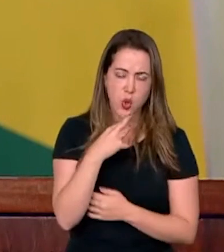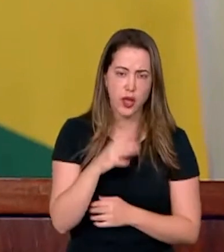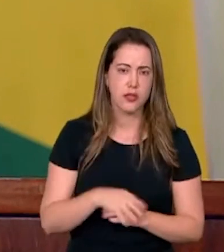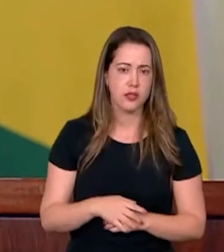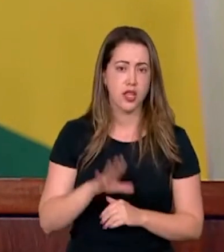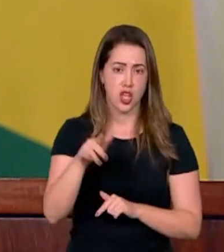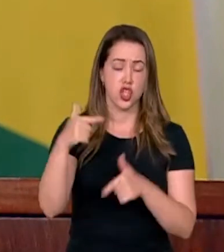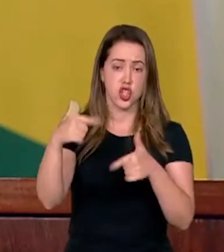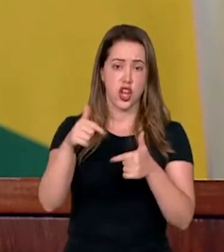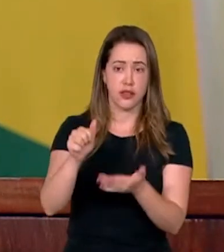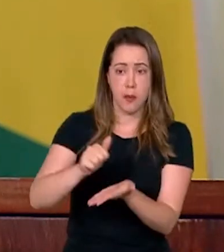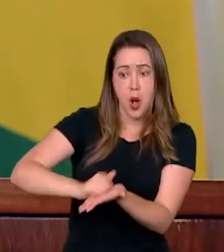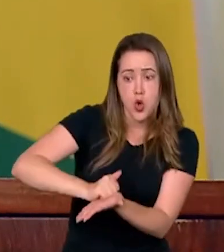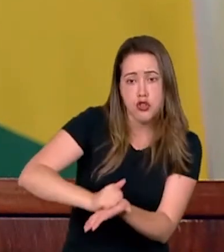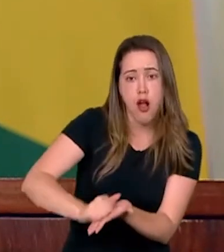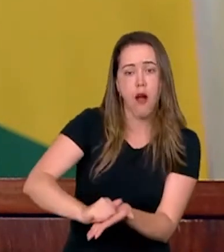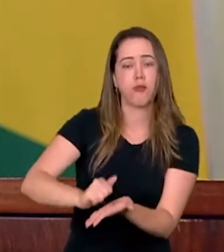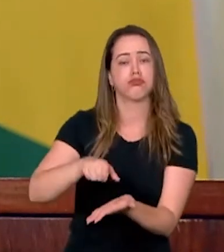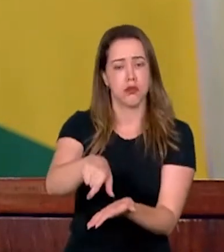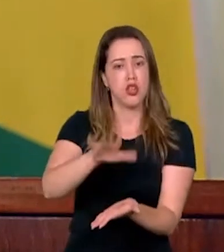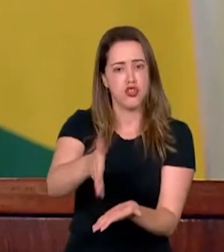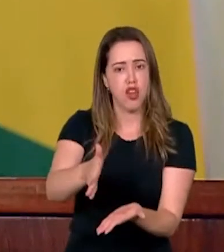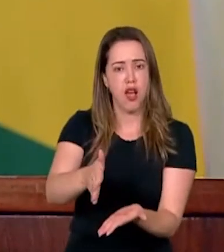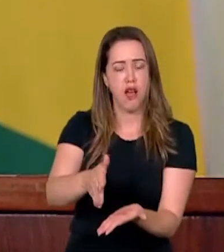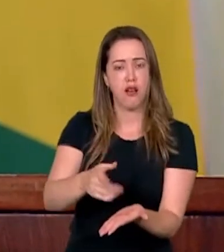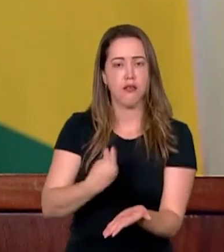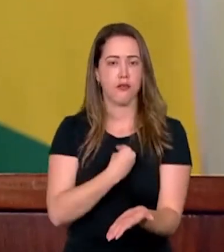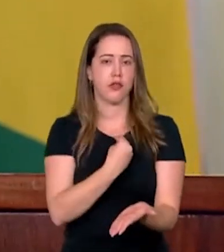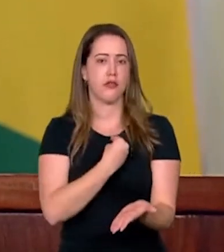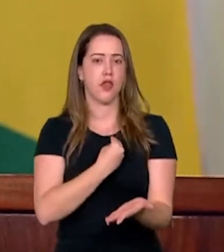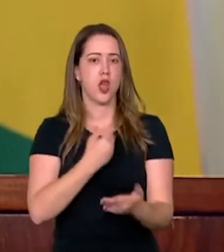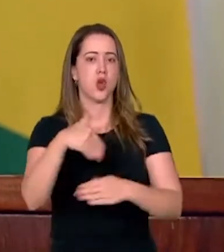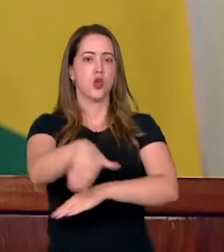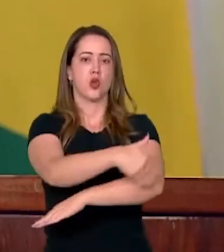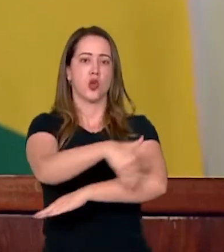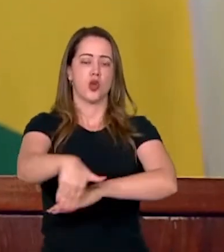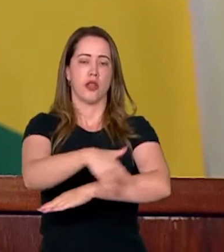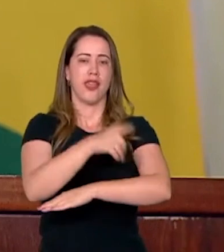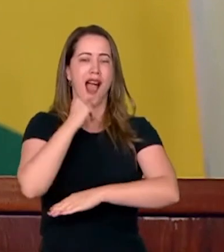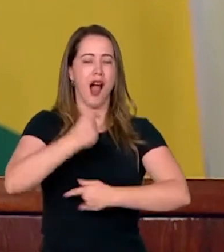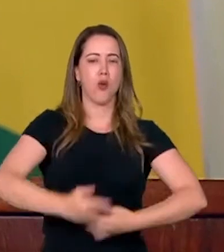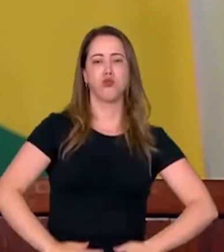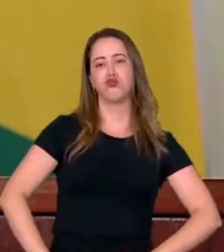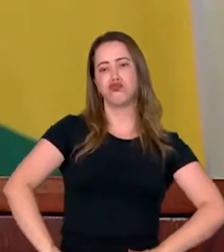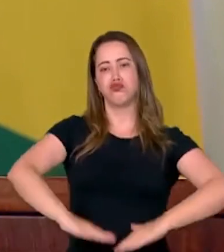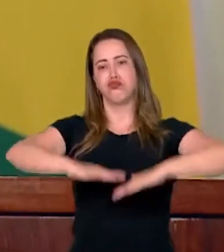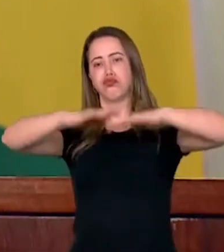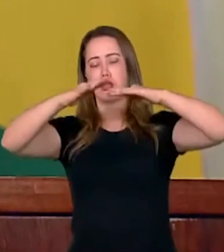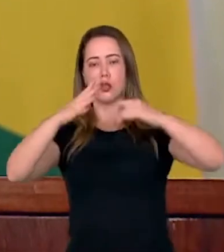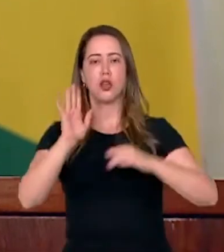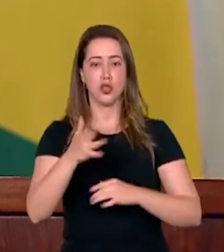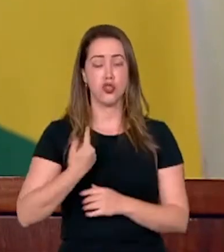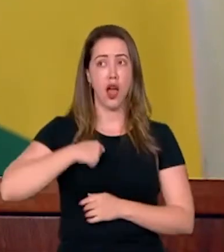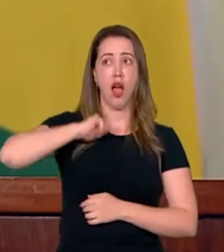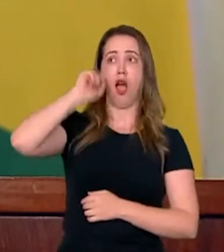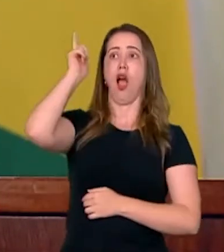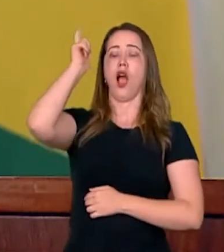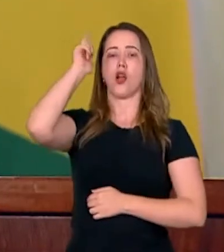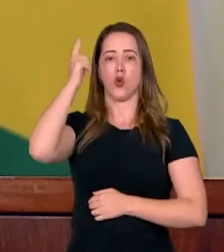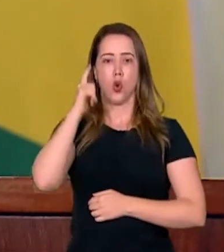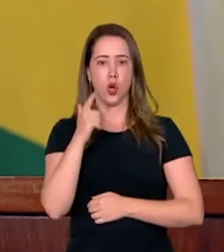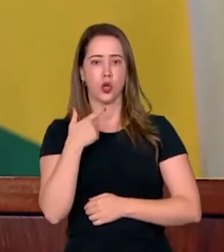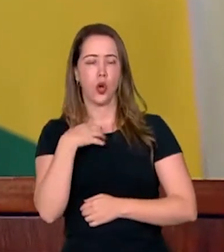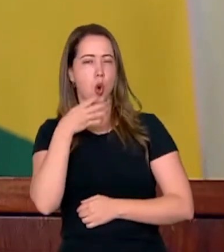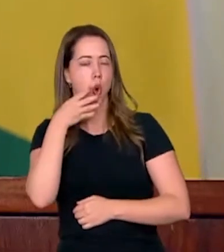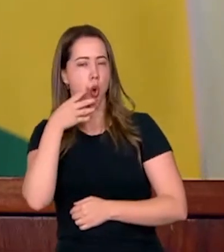trabalhou no chão de fábrica? Alguém já viveu num bairro que dava enchente? Alguém já acordou com rato, com